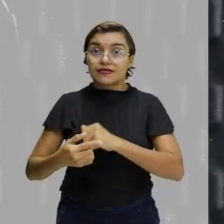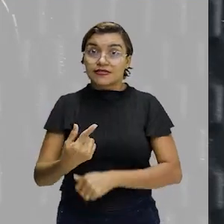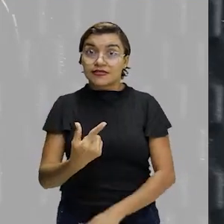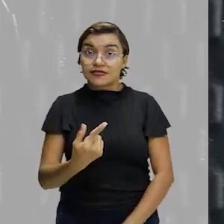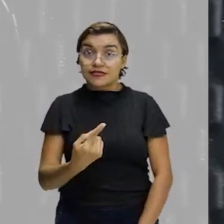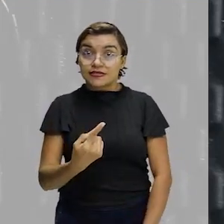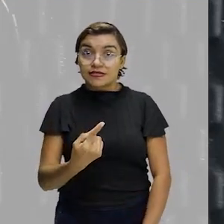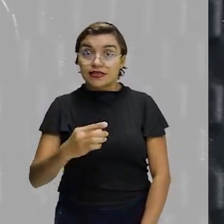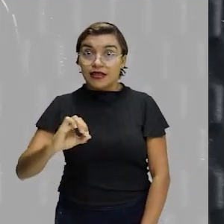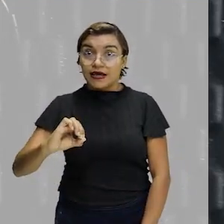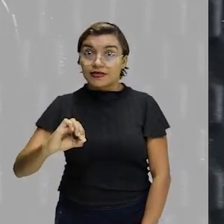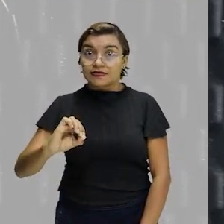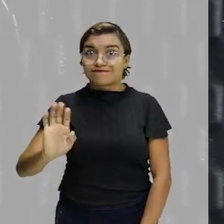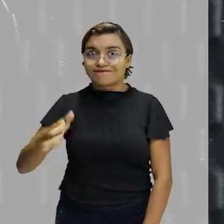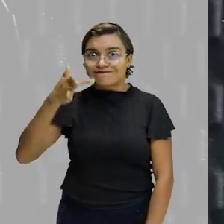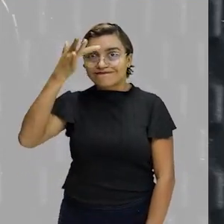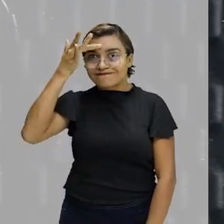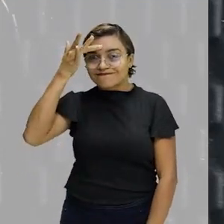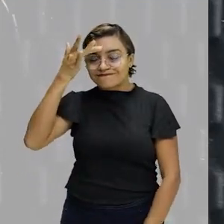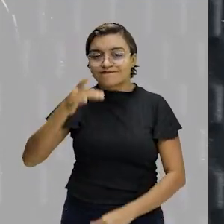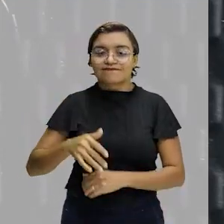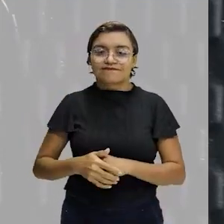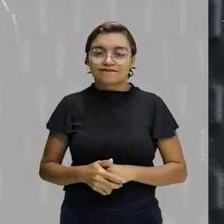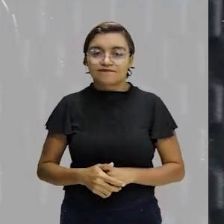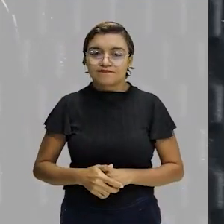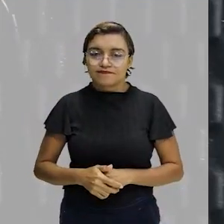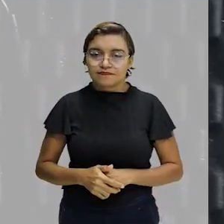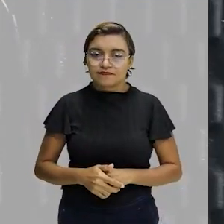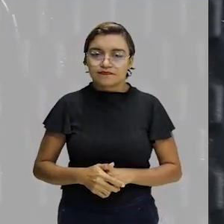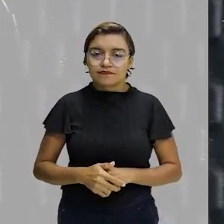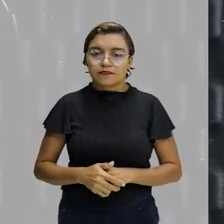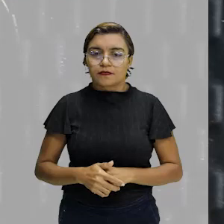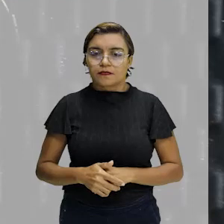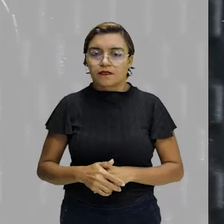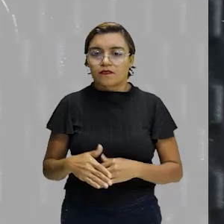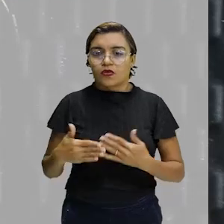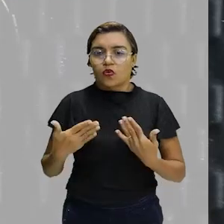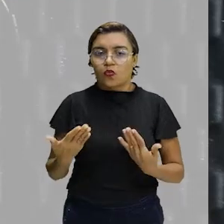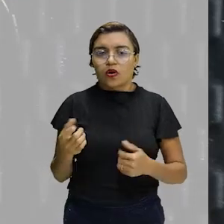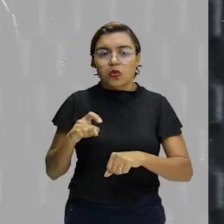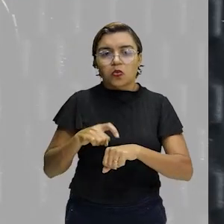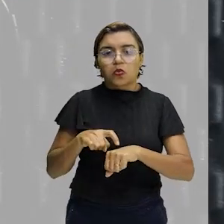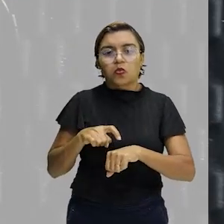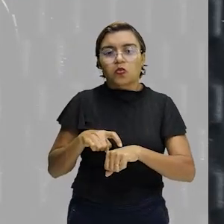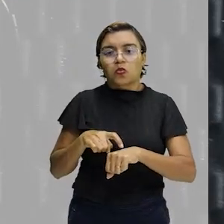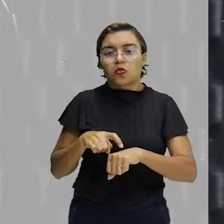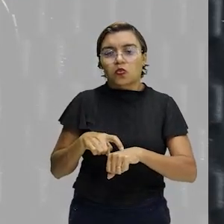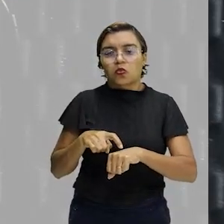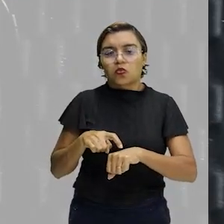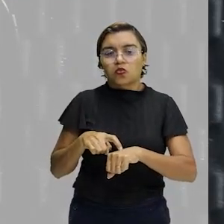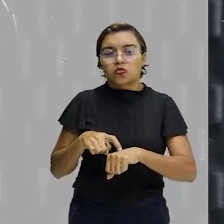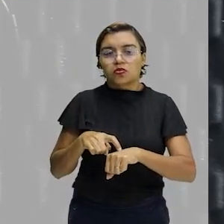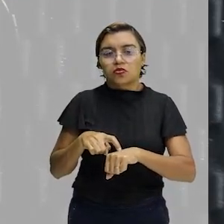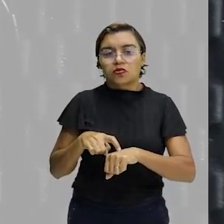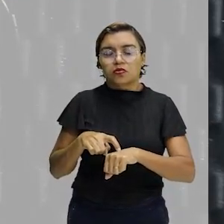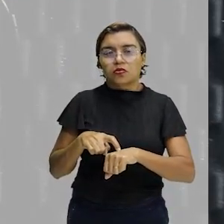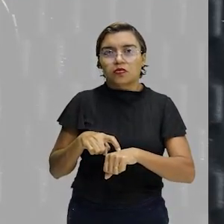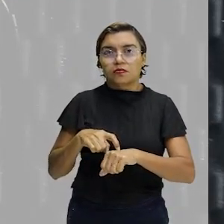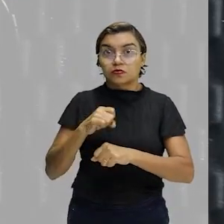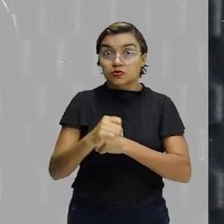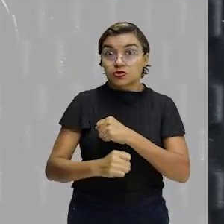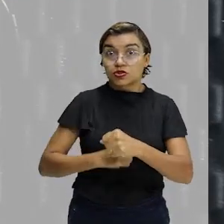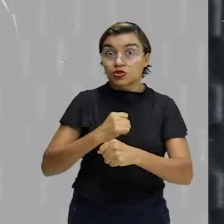tá? Guarda essa informação. A pergunta é: qual o tempo necessário em